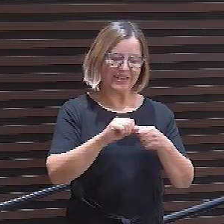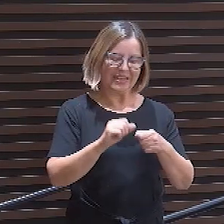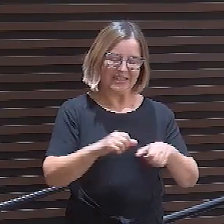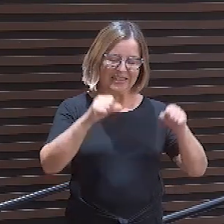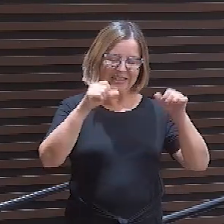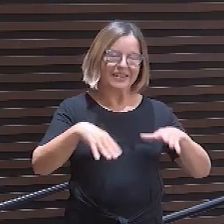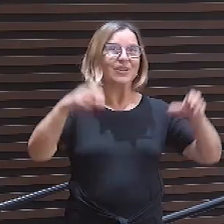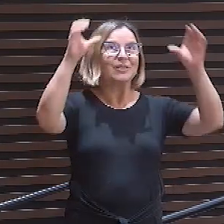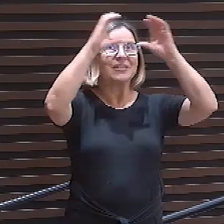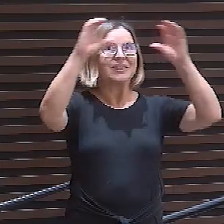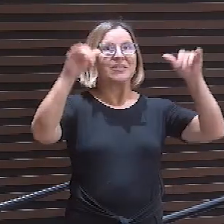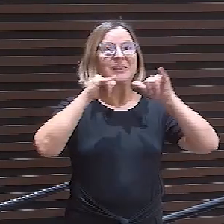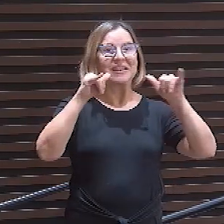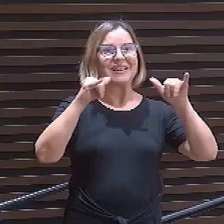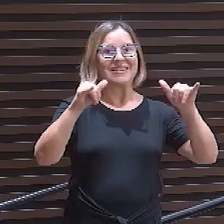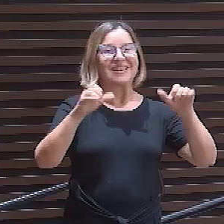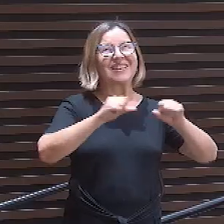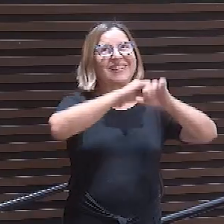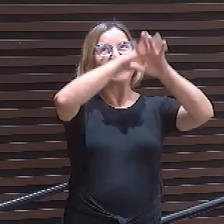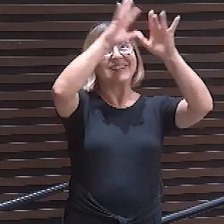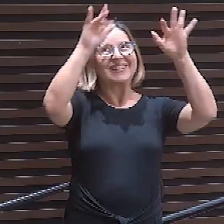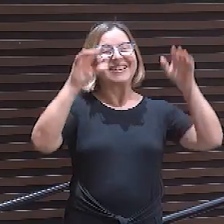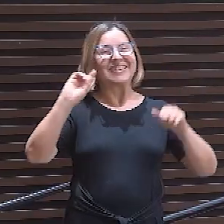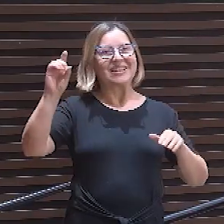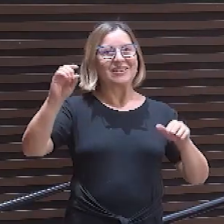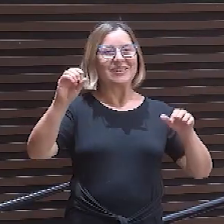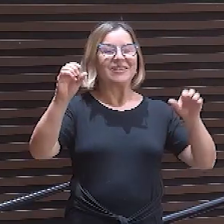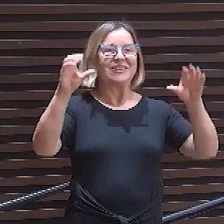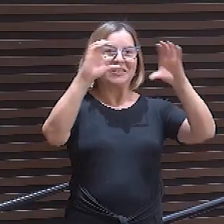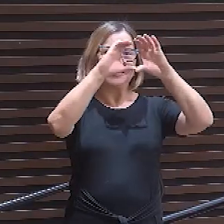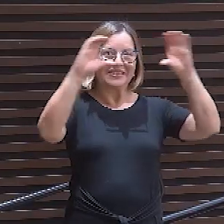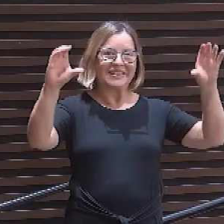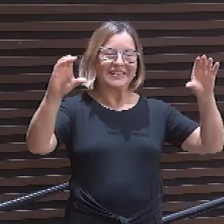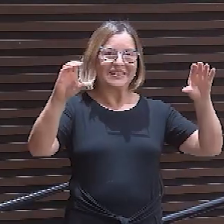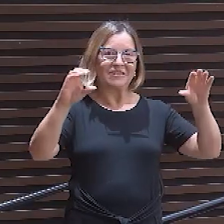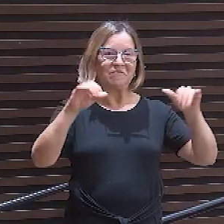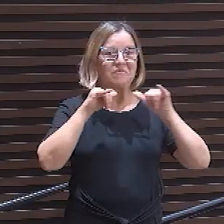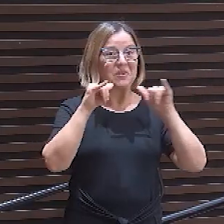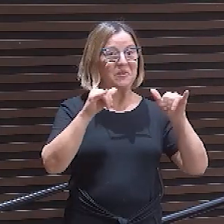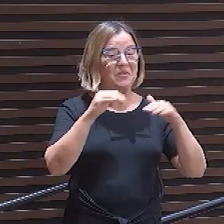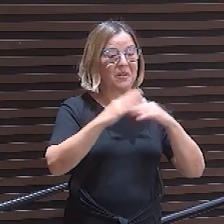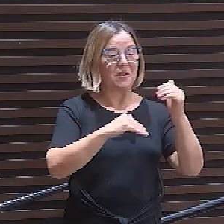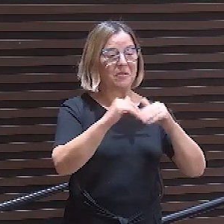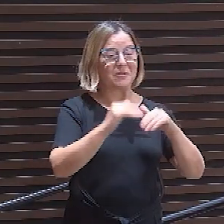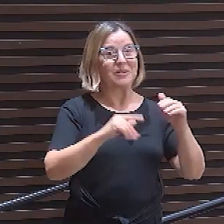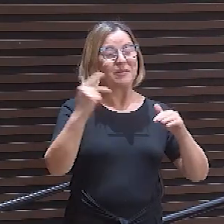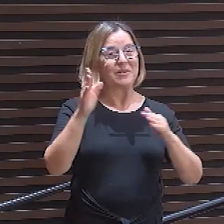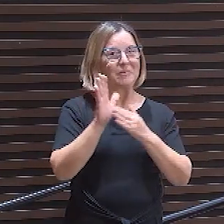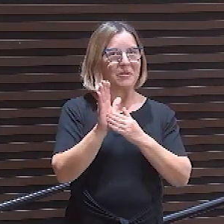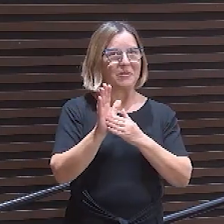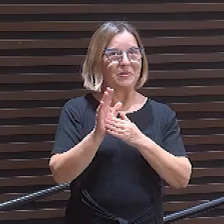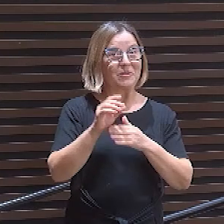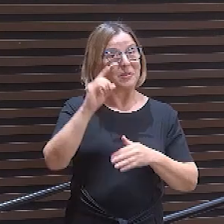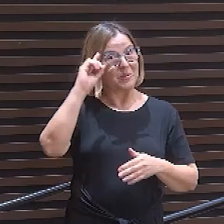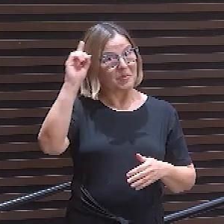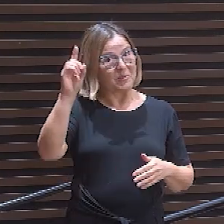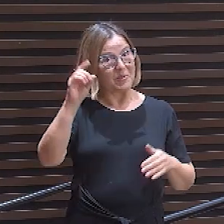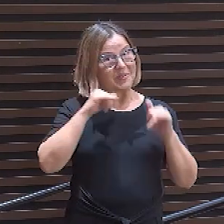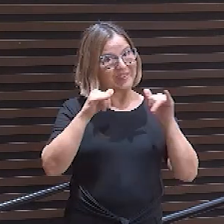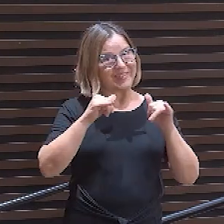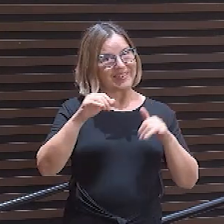de Deus, o firmamento anuncia as obras das suas mãos. Um dia declara outro